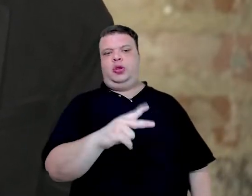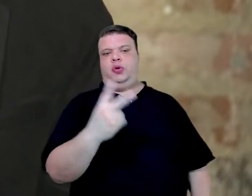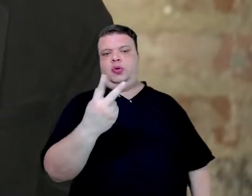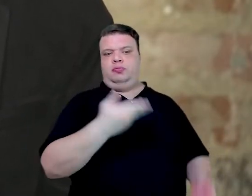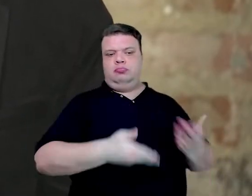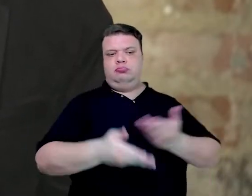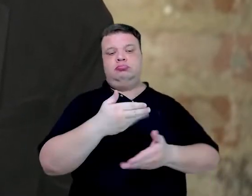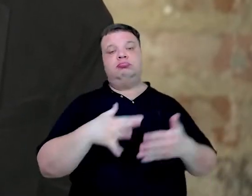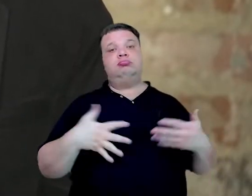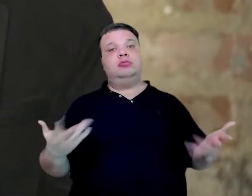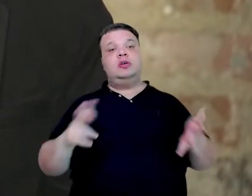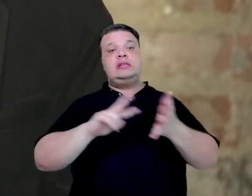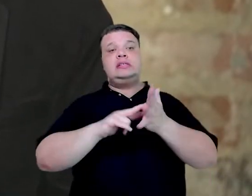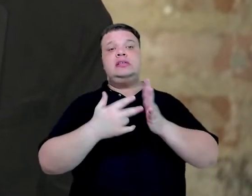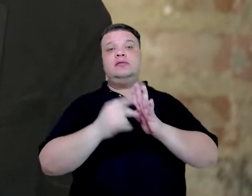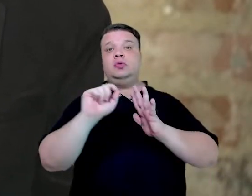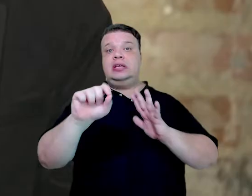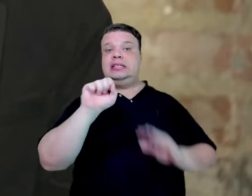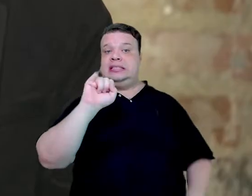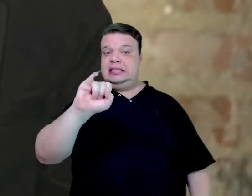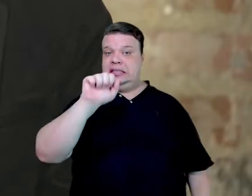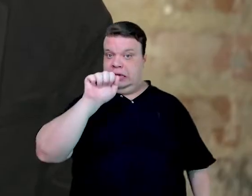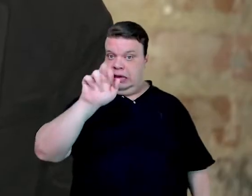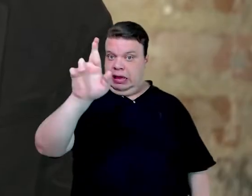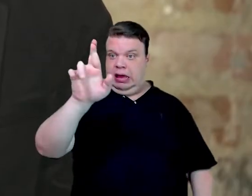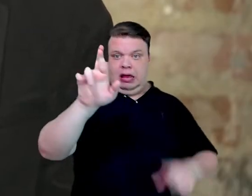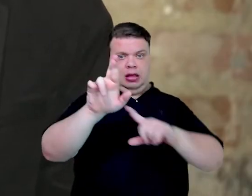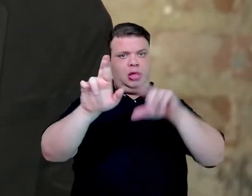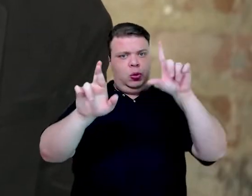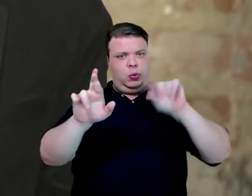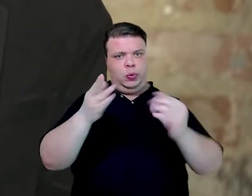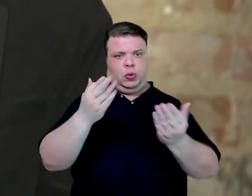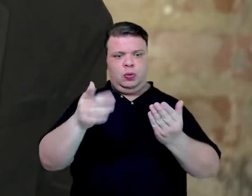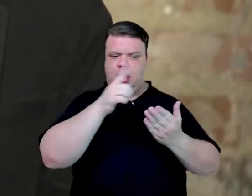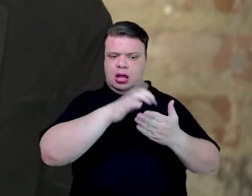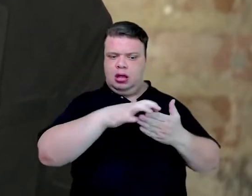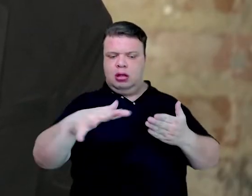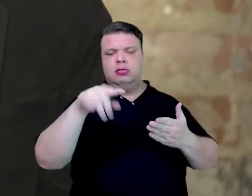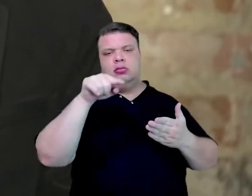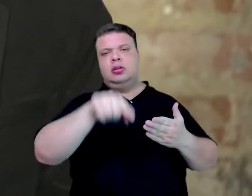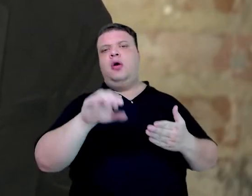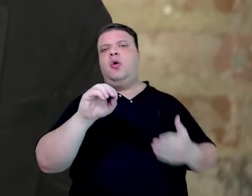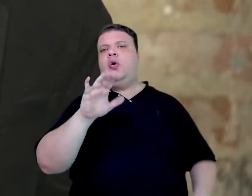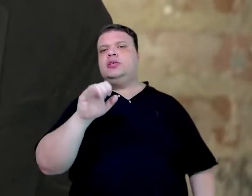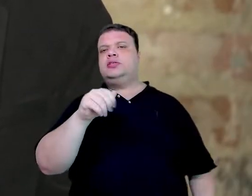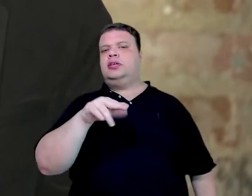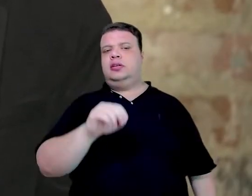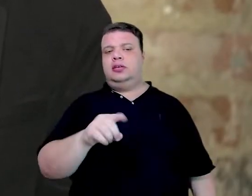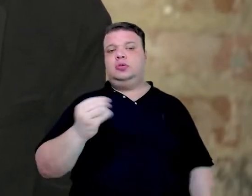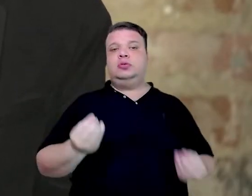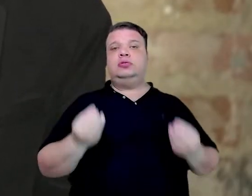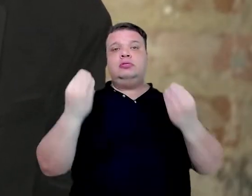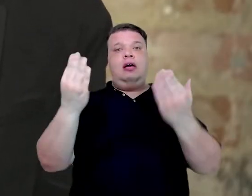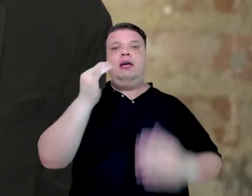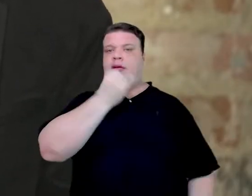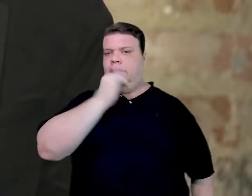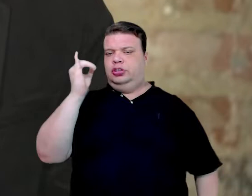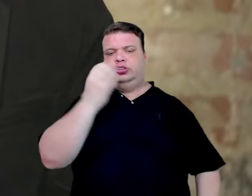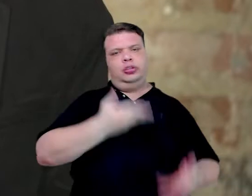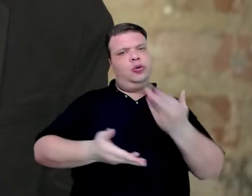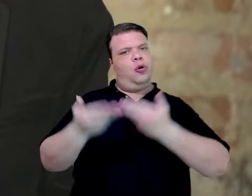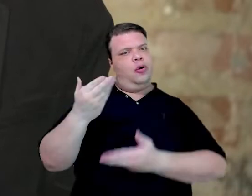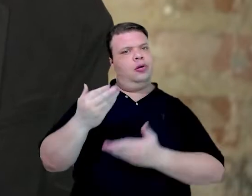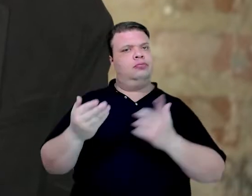de temperatura entre esses dois meios, ou seja, se a temperatura do ar está menor que a da superfície do mar,